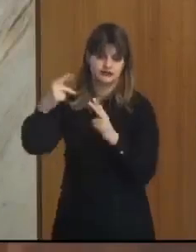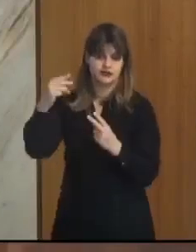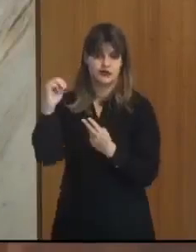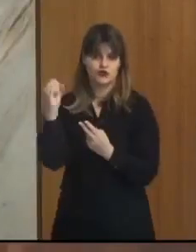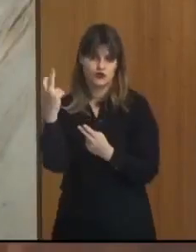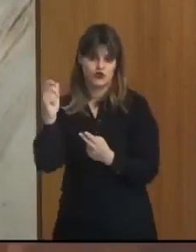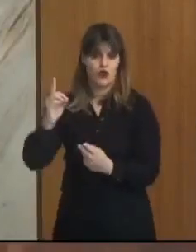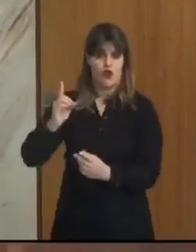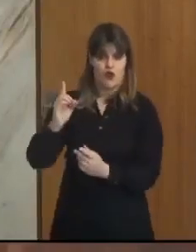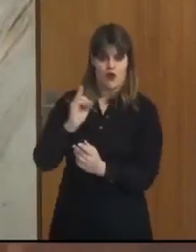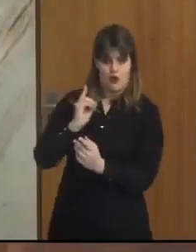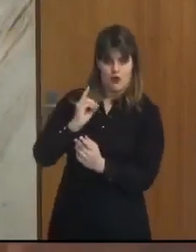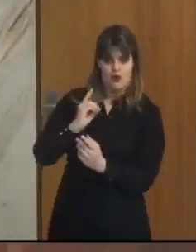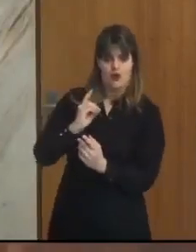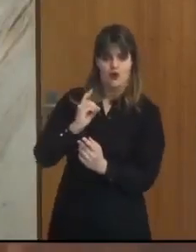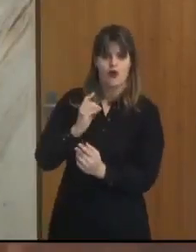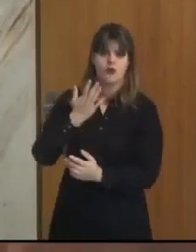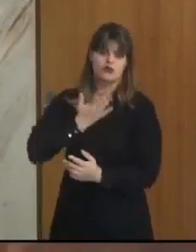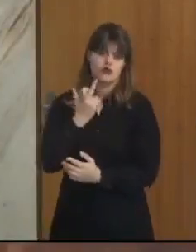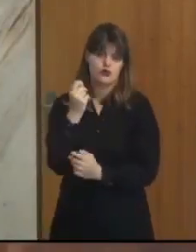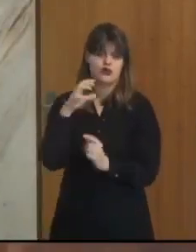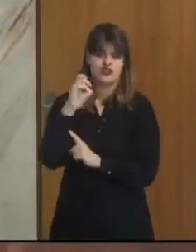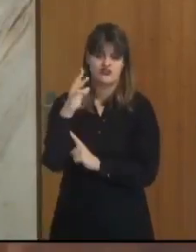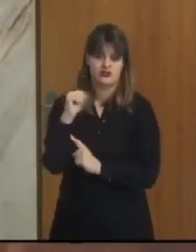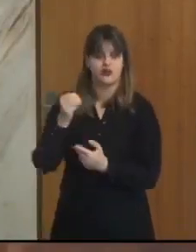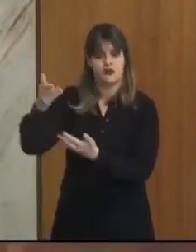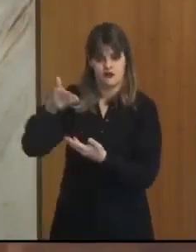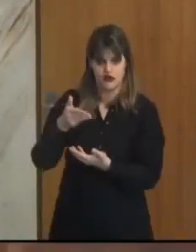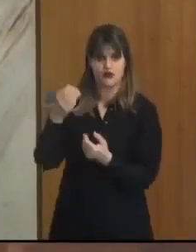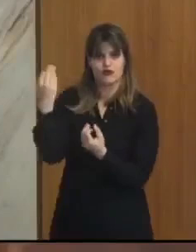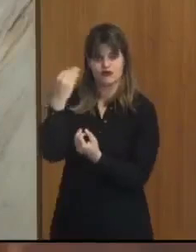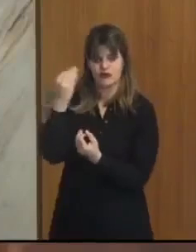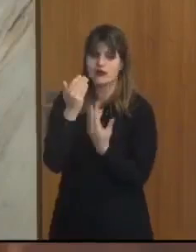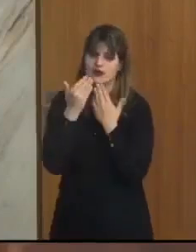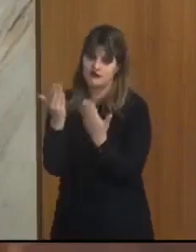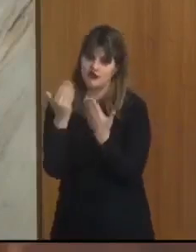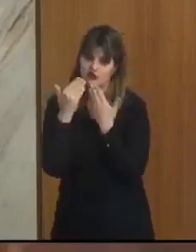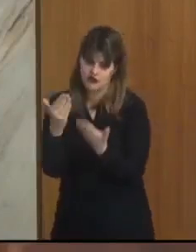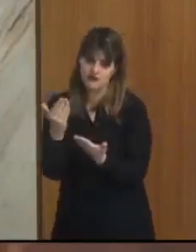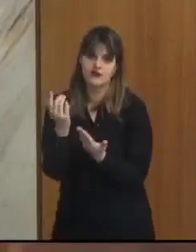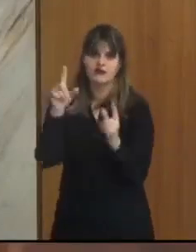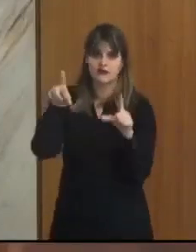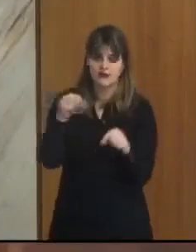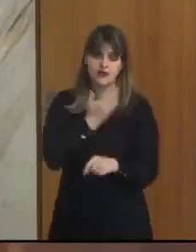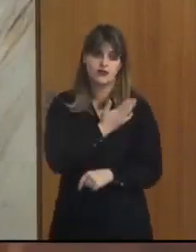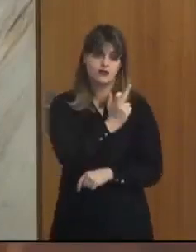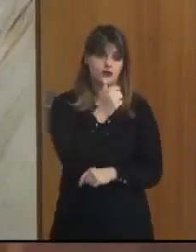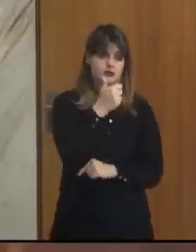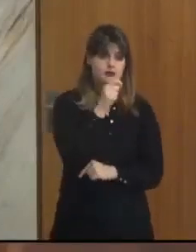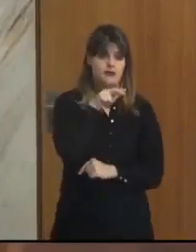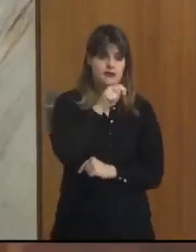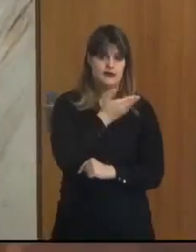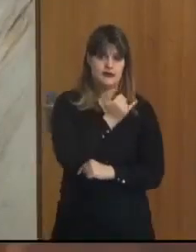foi dirigido, através da doutora Cristina, e também agradecer à doutora Benedita Alves, porque